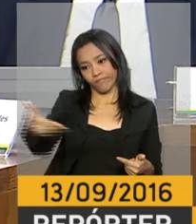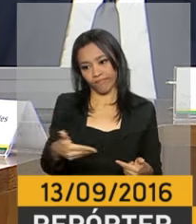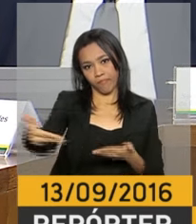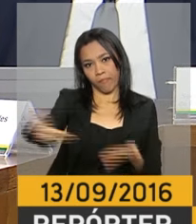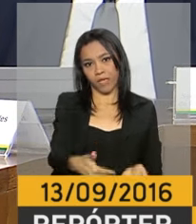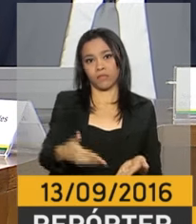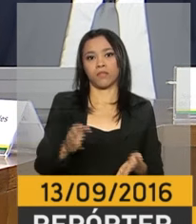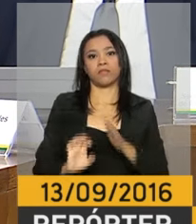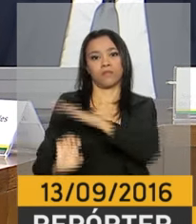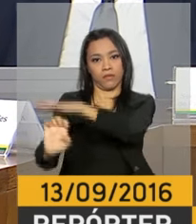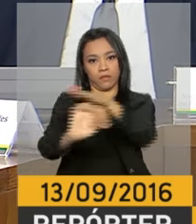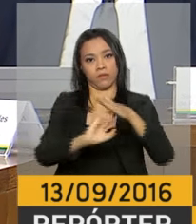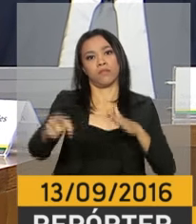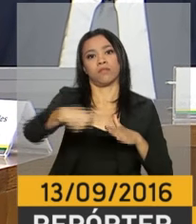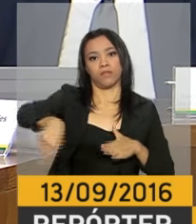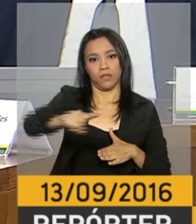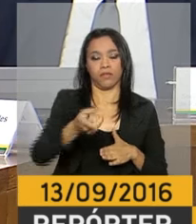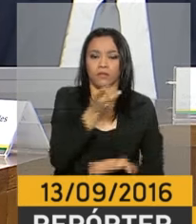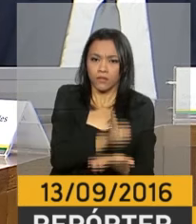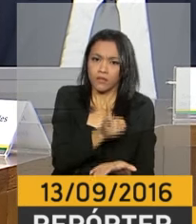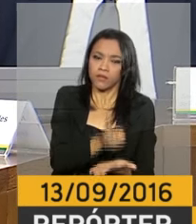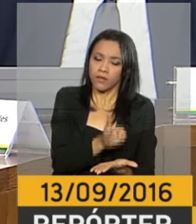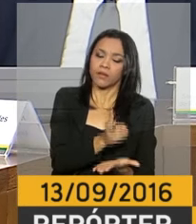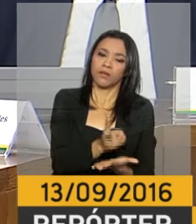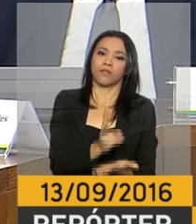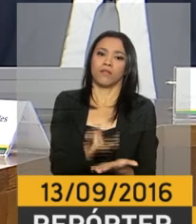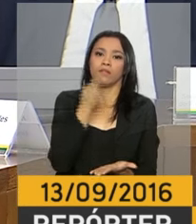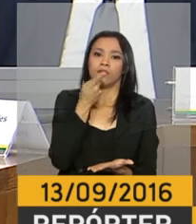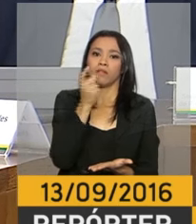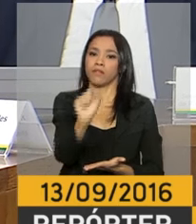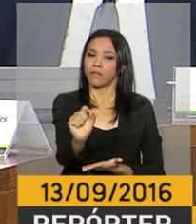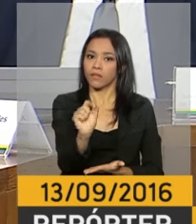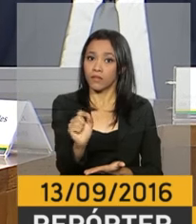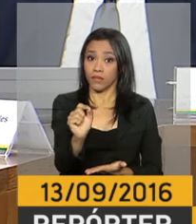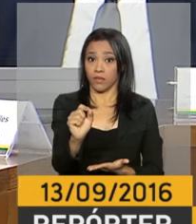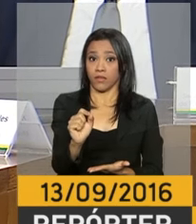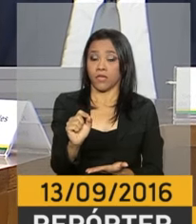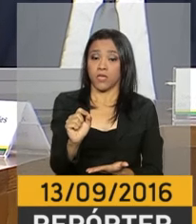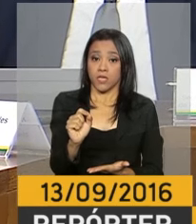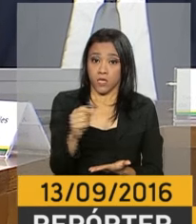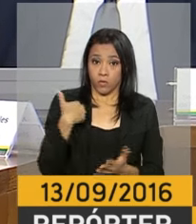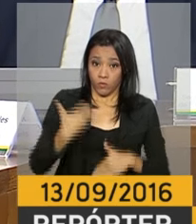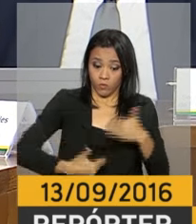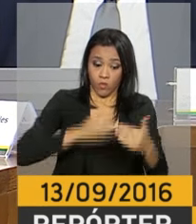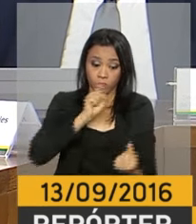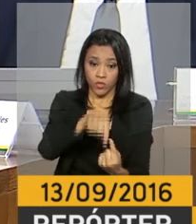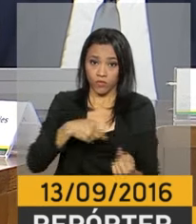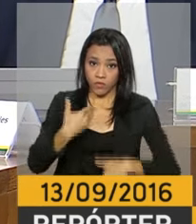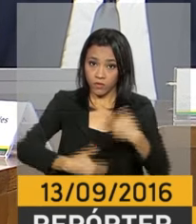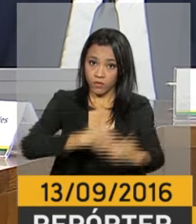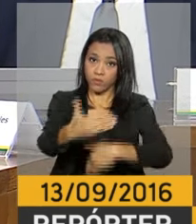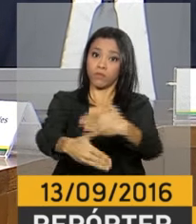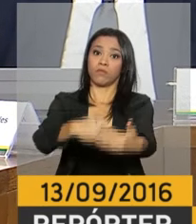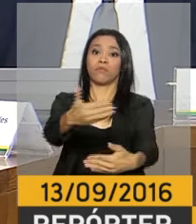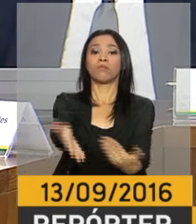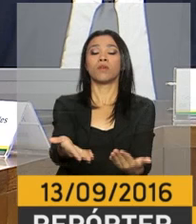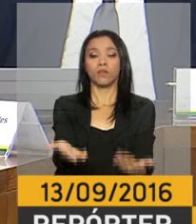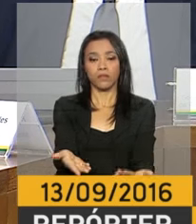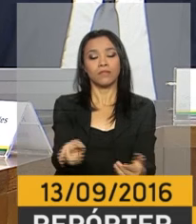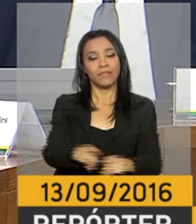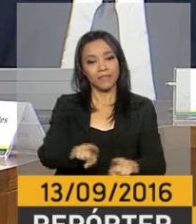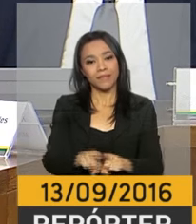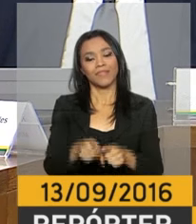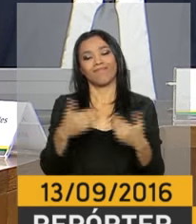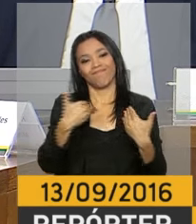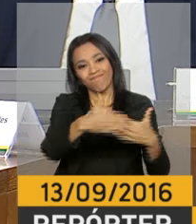privada sempre volto a dizer eh como agente indutor do desenvolvimento e produtor eh de